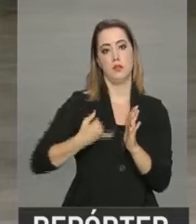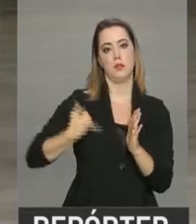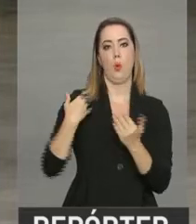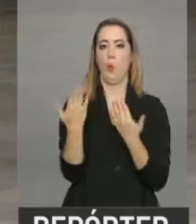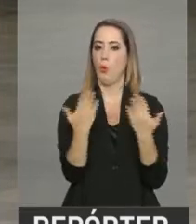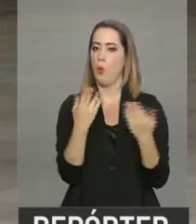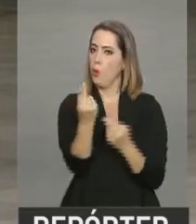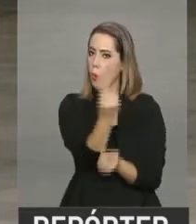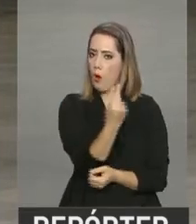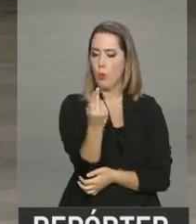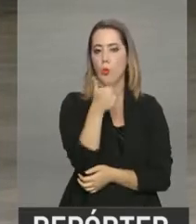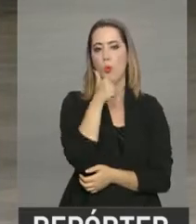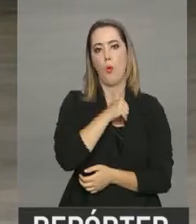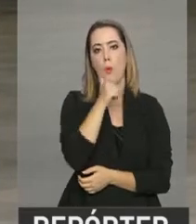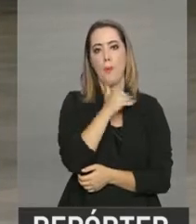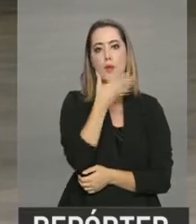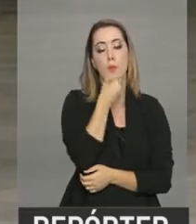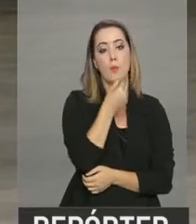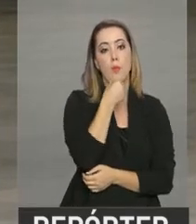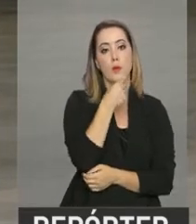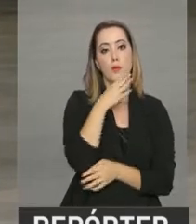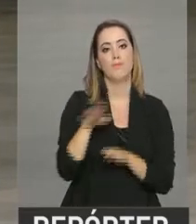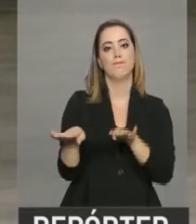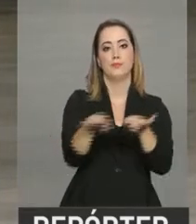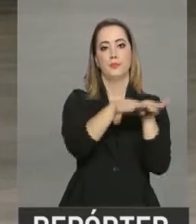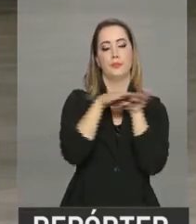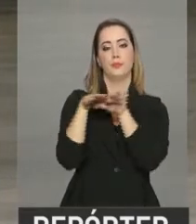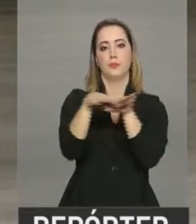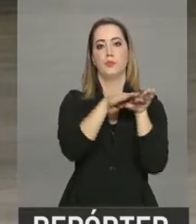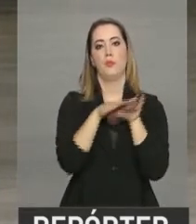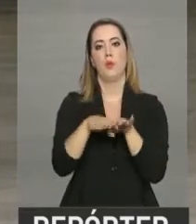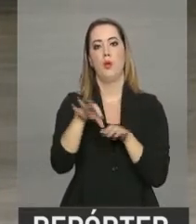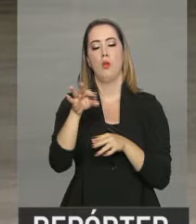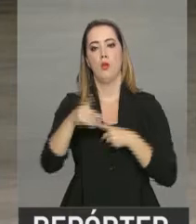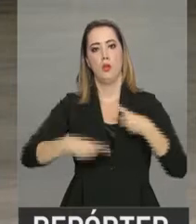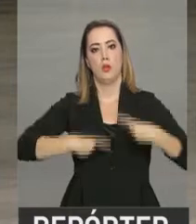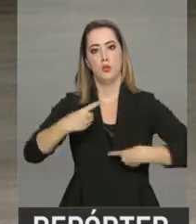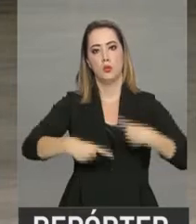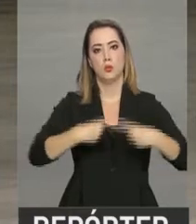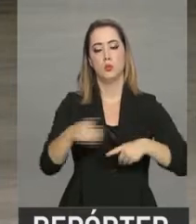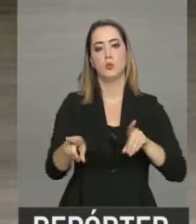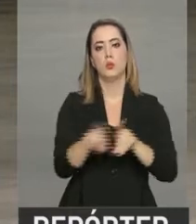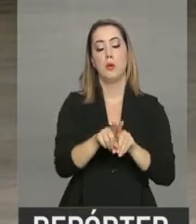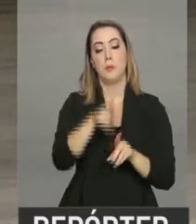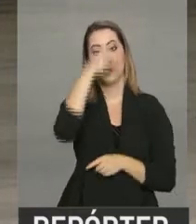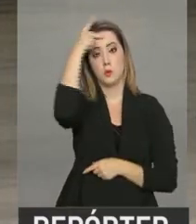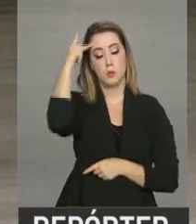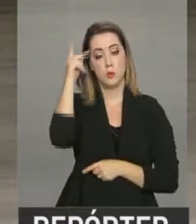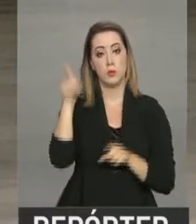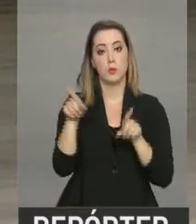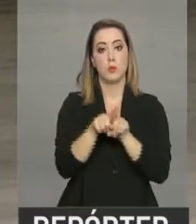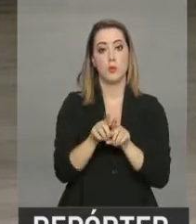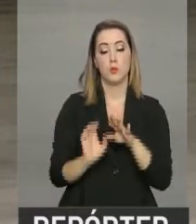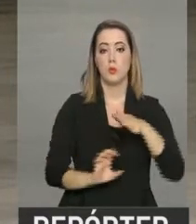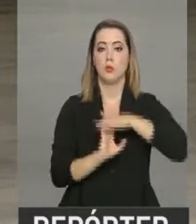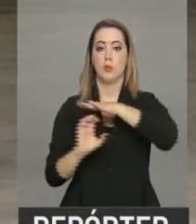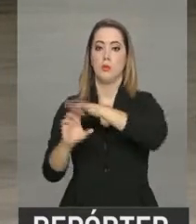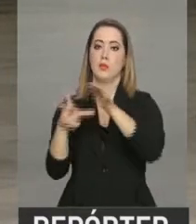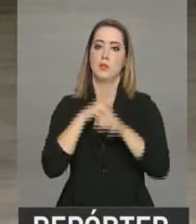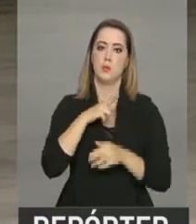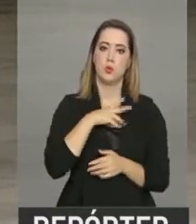mulheres entre as mudanças está a equiparação das aposentadorias de políticos servidores públicos e trabalhadores da iniciativa privada